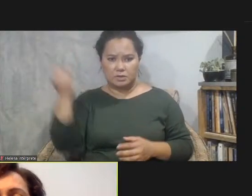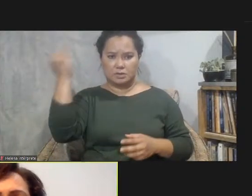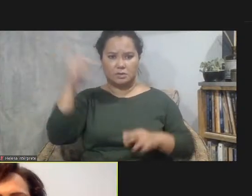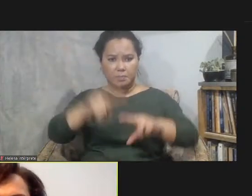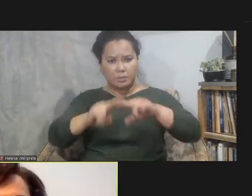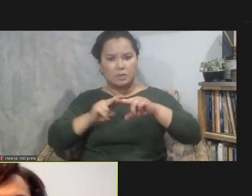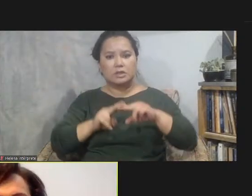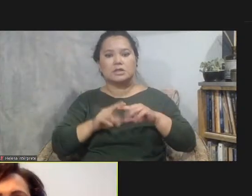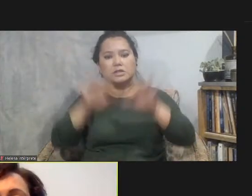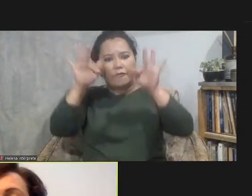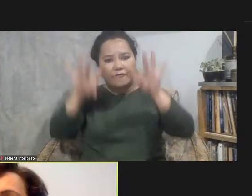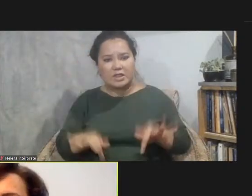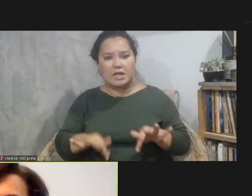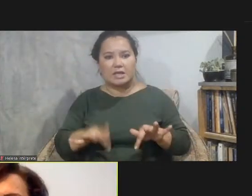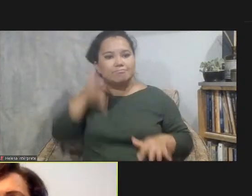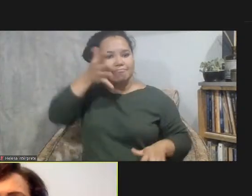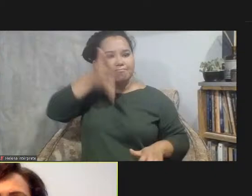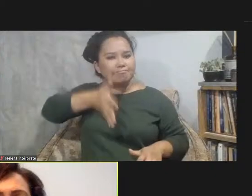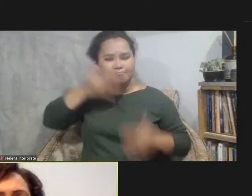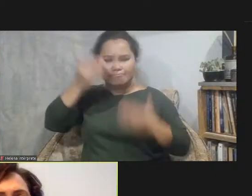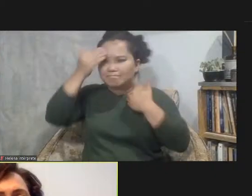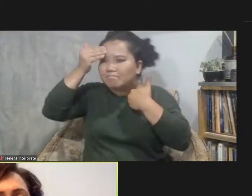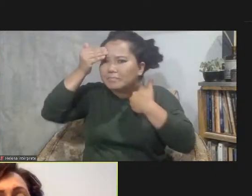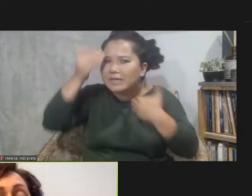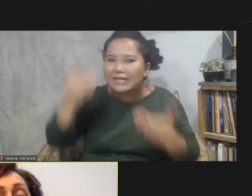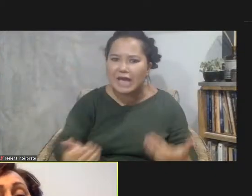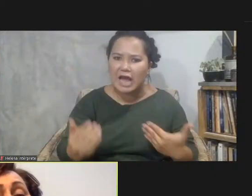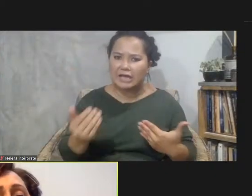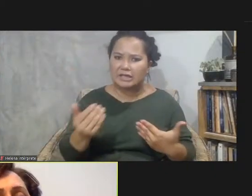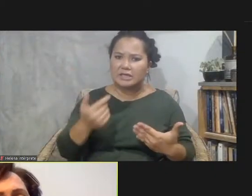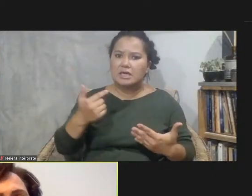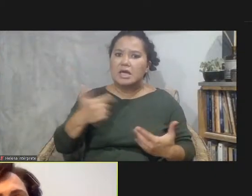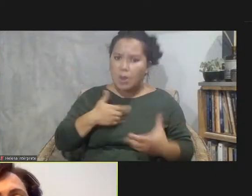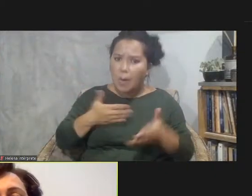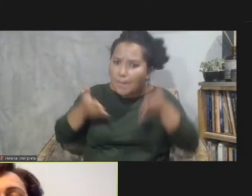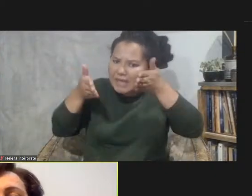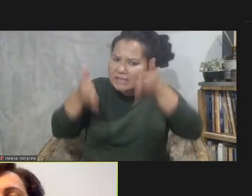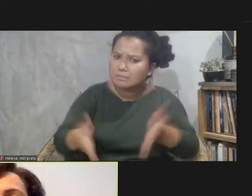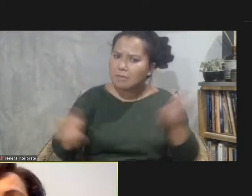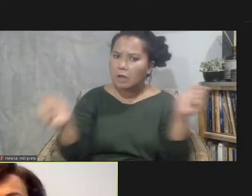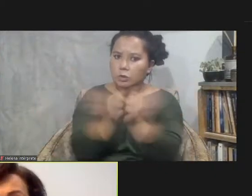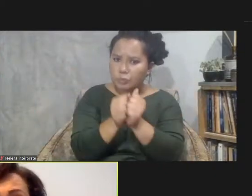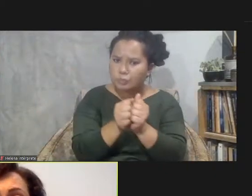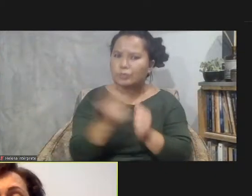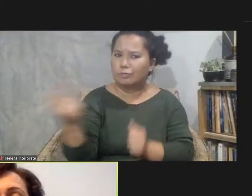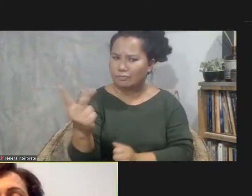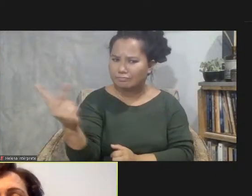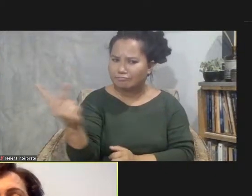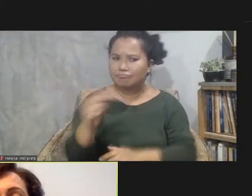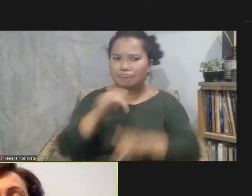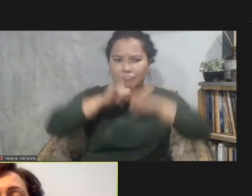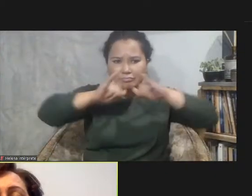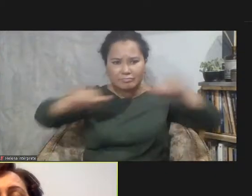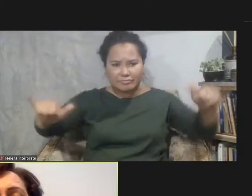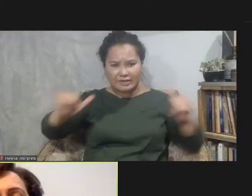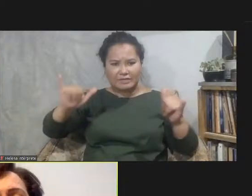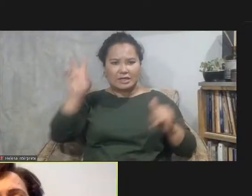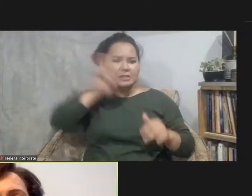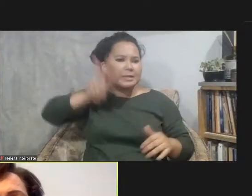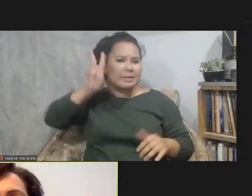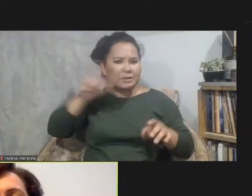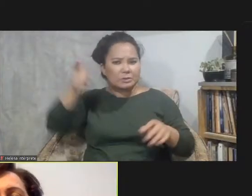pela oportunidade de participar dessa gestão e registrando que os avanços alcançados